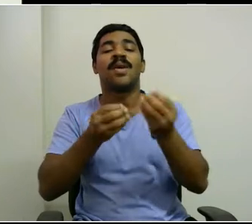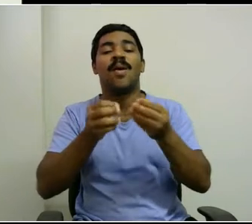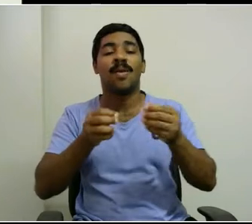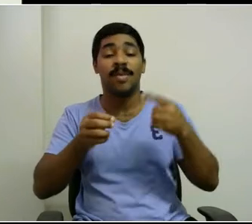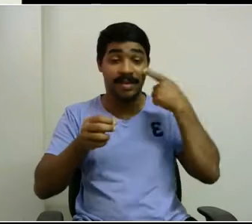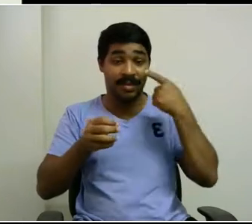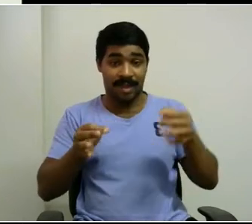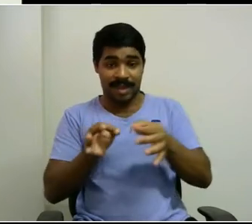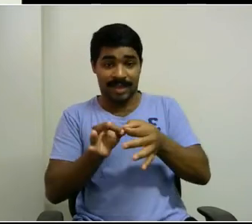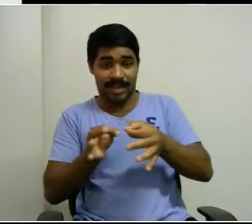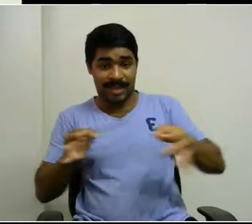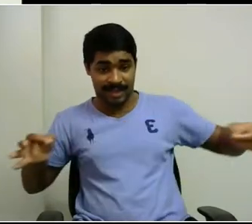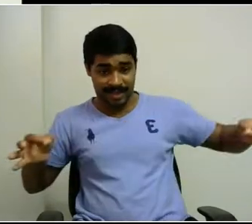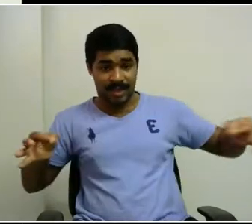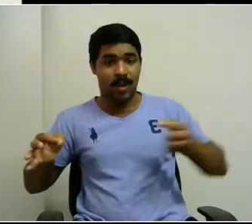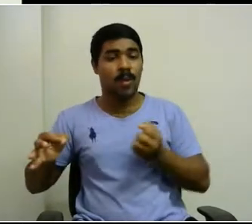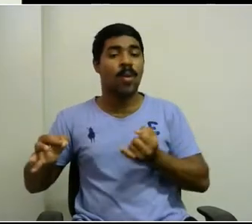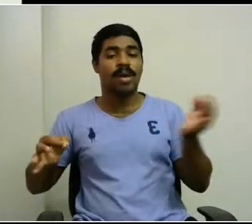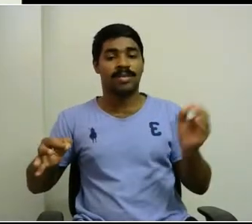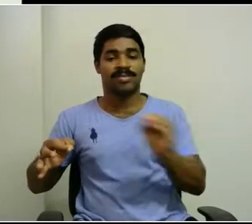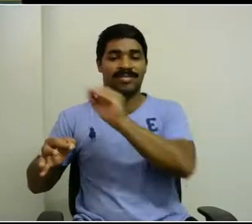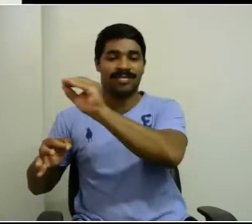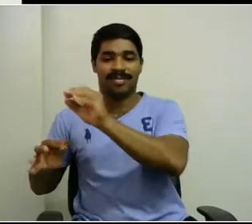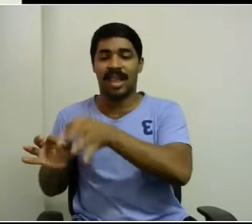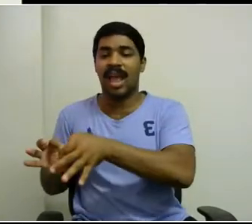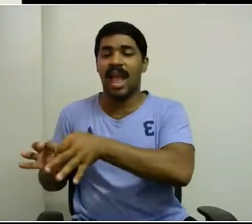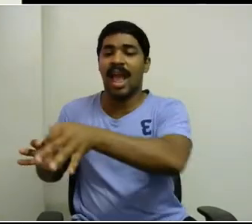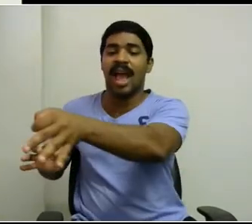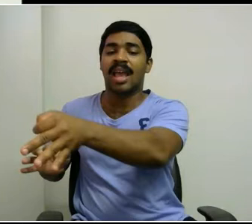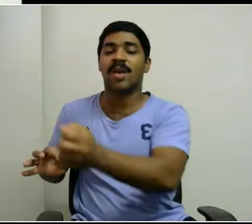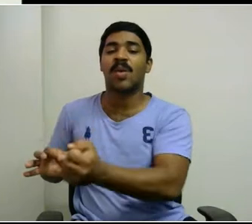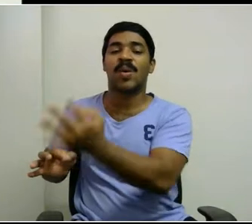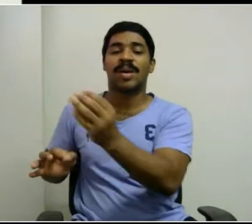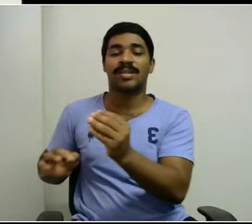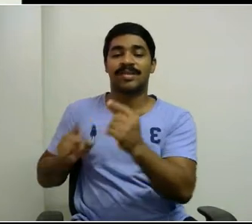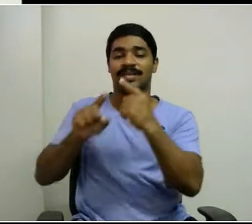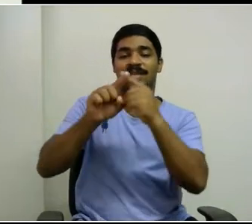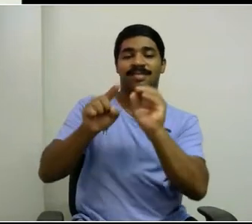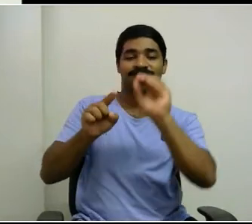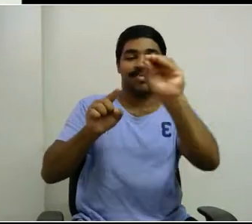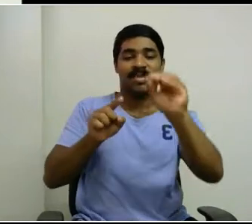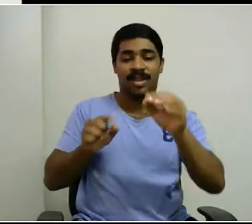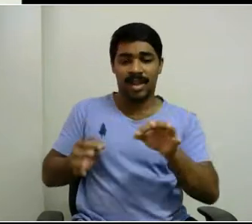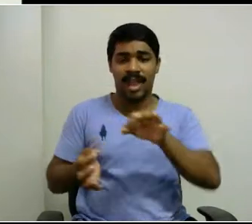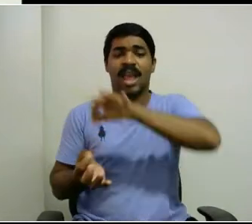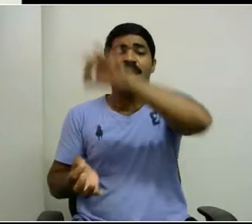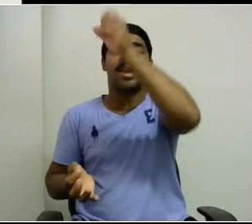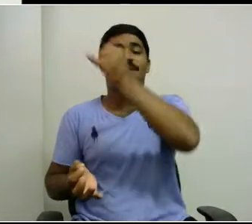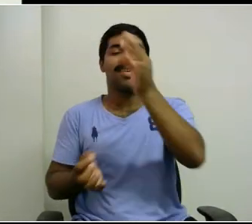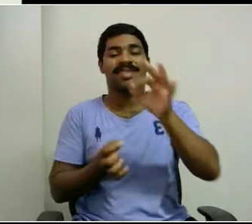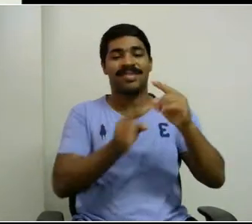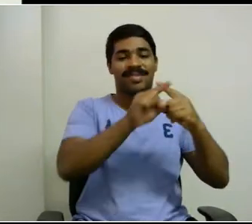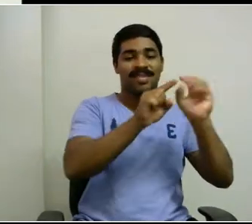pela altura. Só isso. Vamos ver aqui como é que a gente vai fazer isso. Ó, A área da base aqui são 2